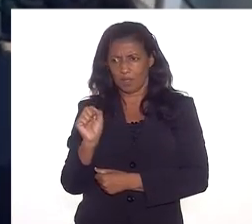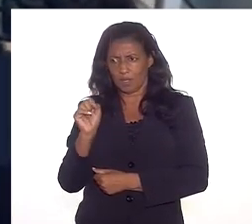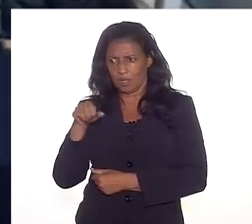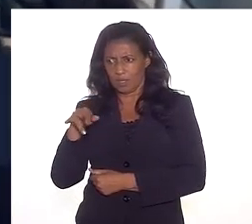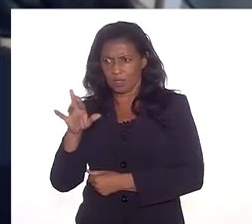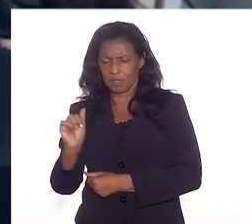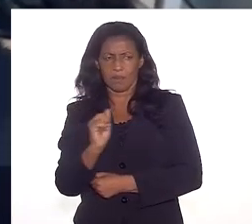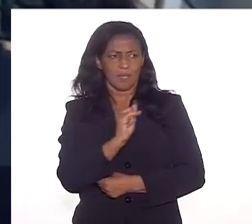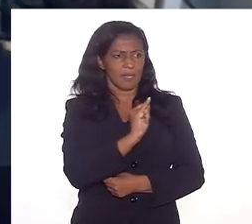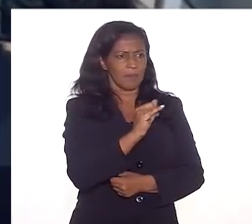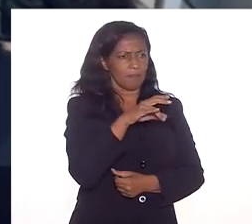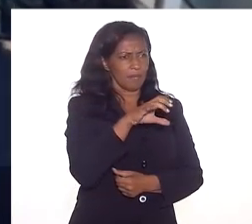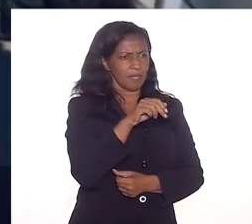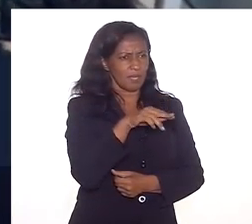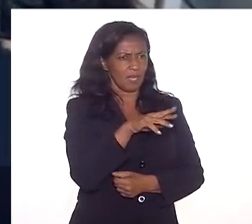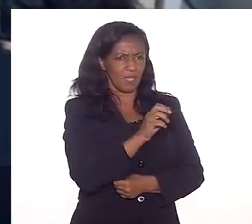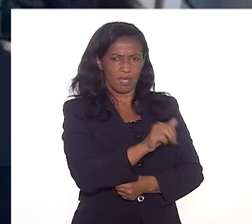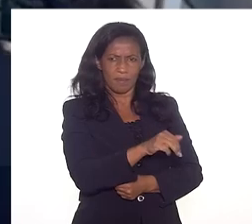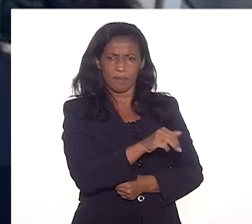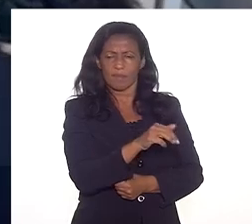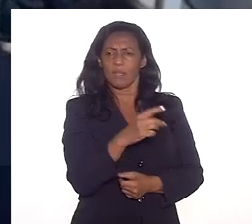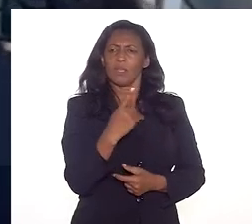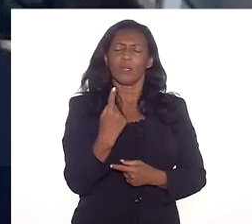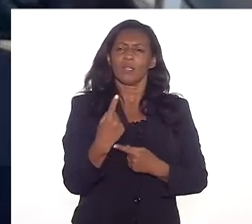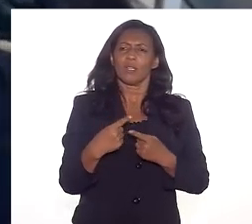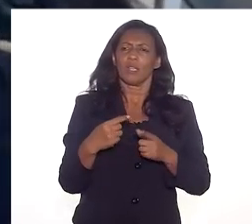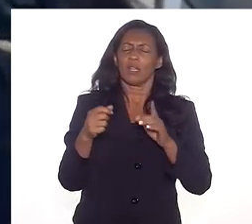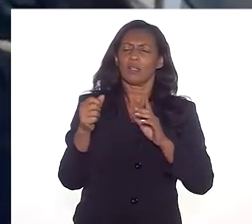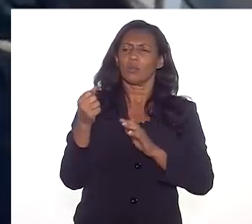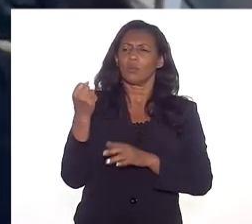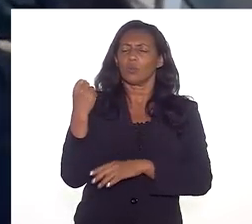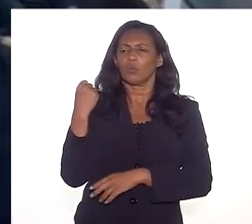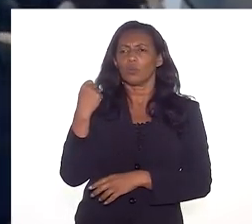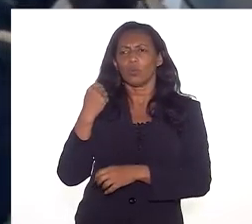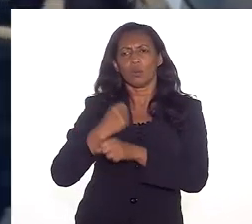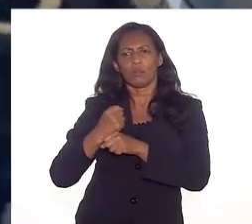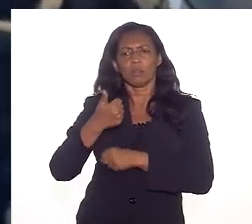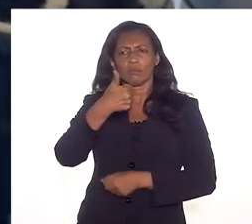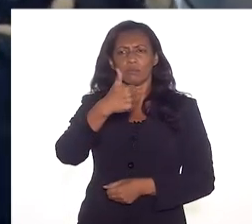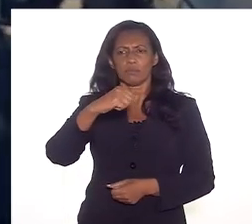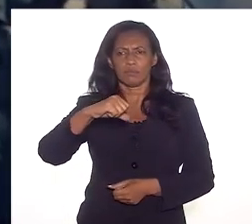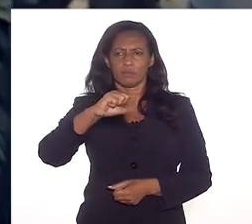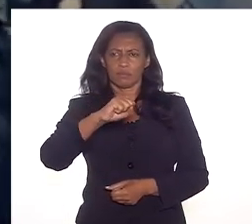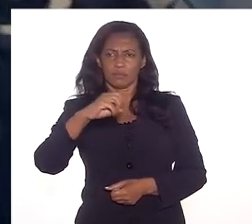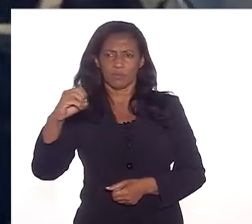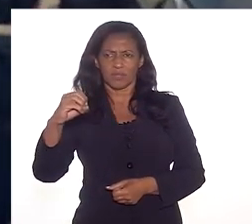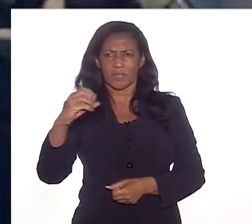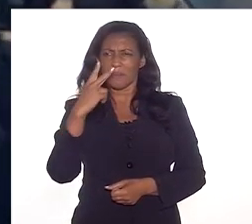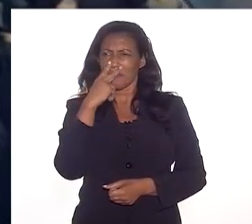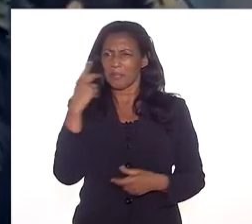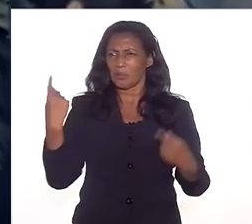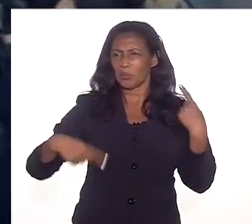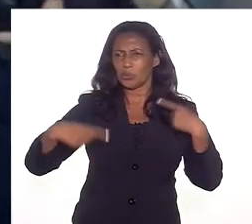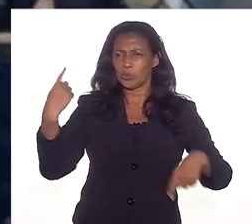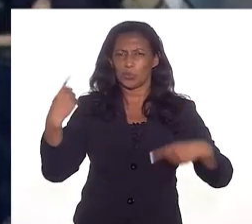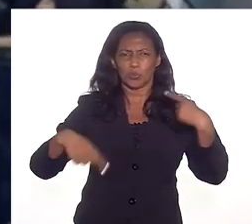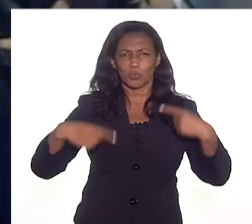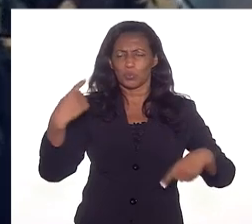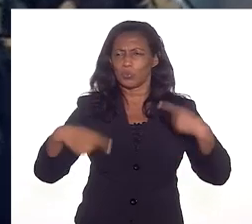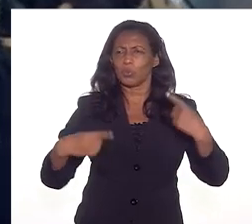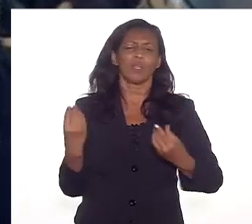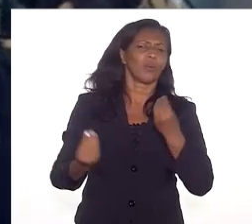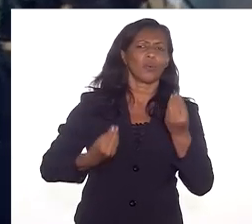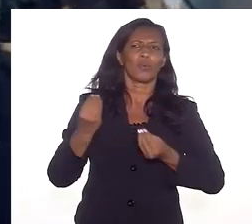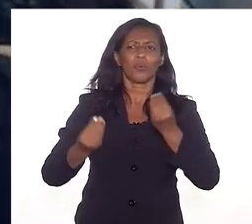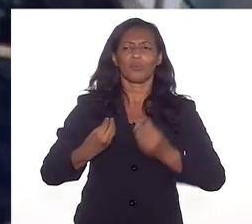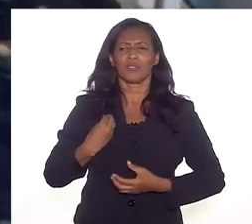a CIMBA e o IPCN, duas organizações importantes na década de 80, mas que elas, havia uma certa rivalidade entre